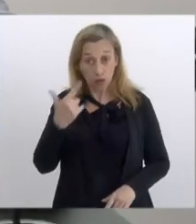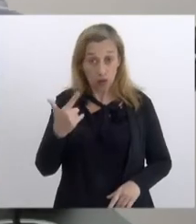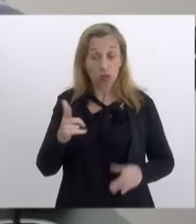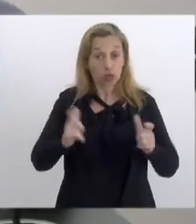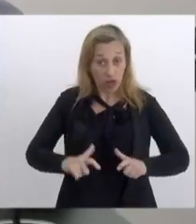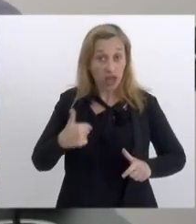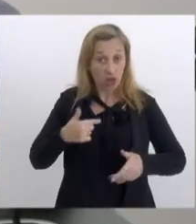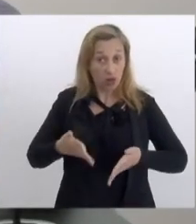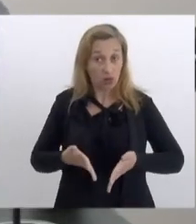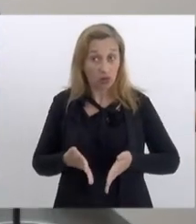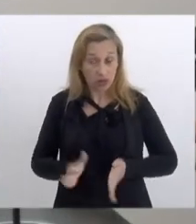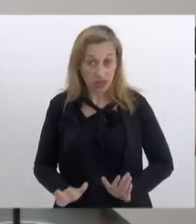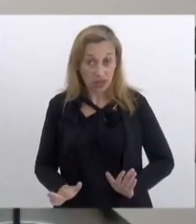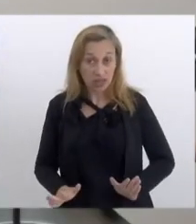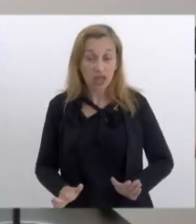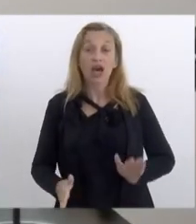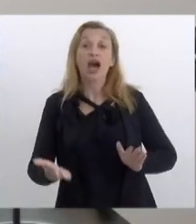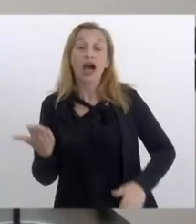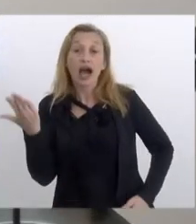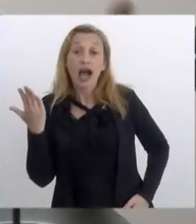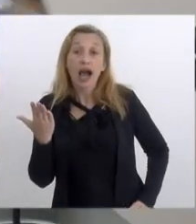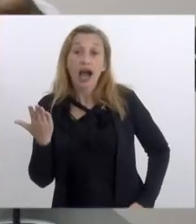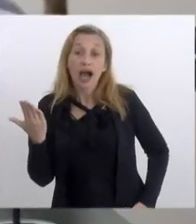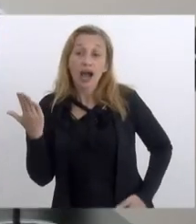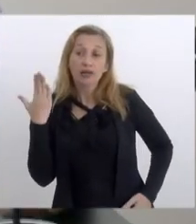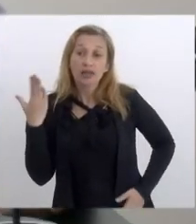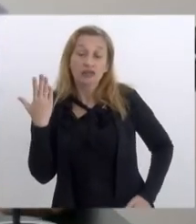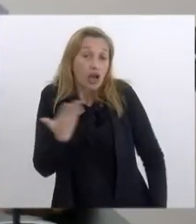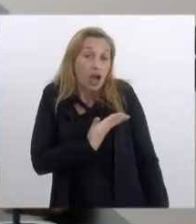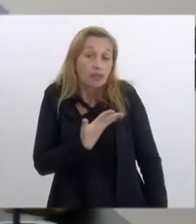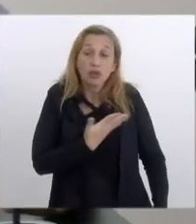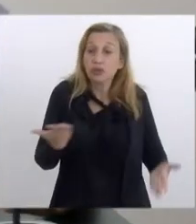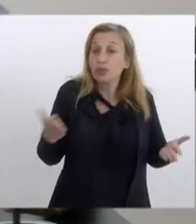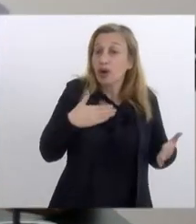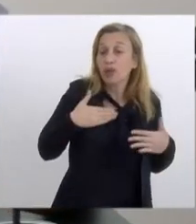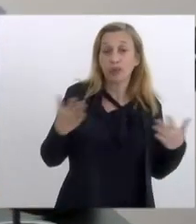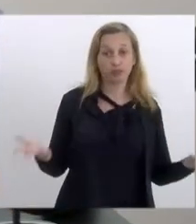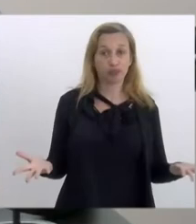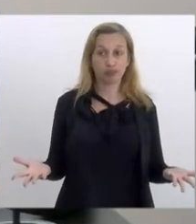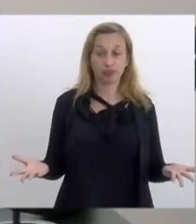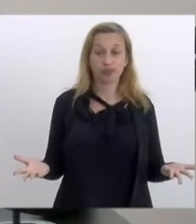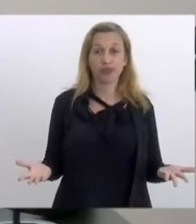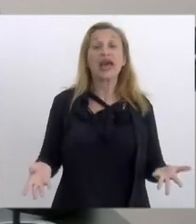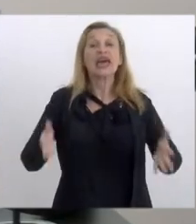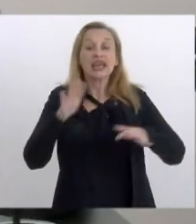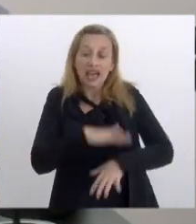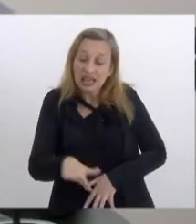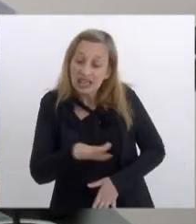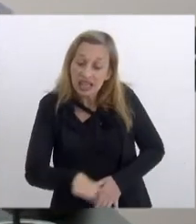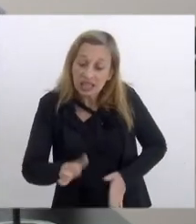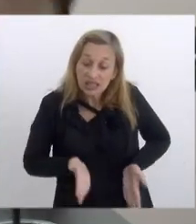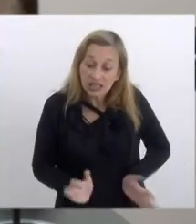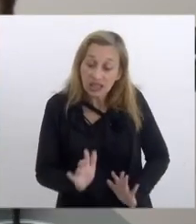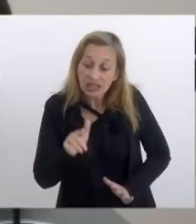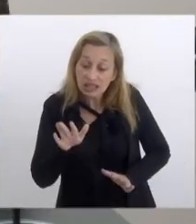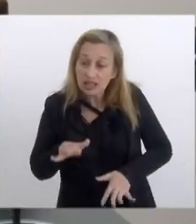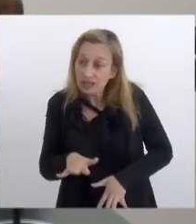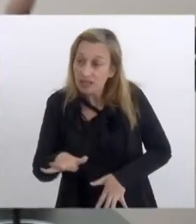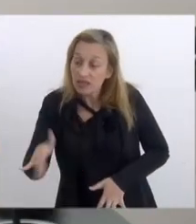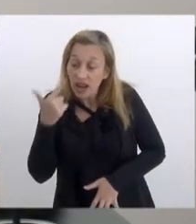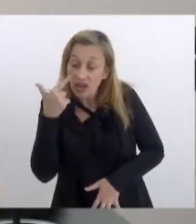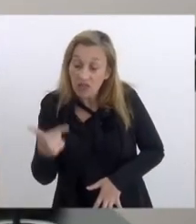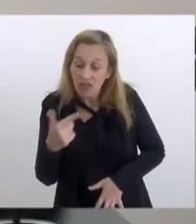E quem eram meus amigos ali? Os traficantes. Era o meu convívio. E a criança que ela nasce ali, ela vê